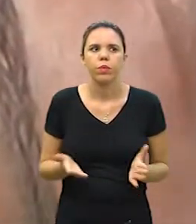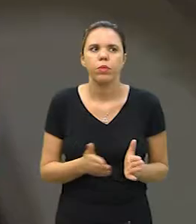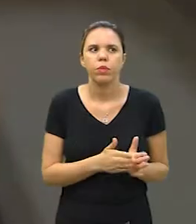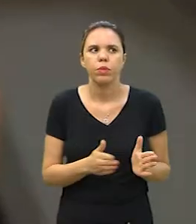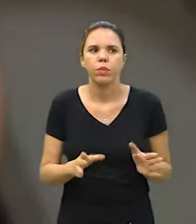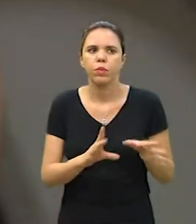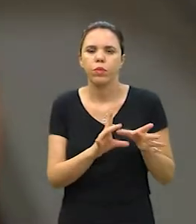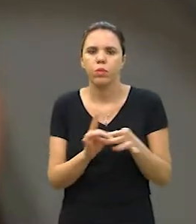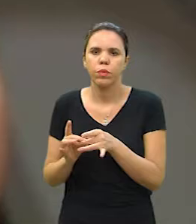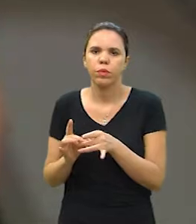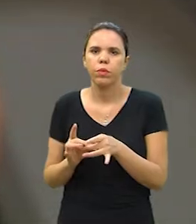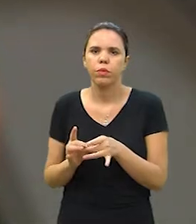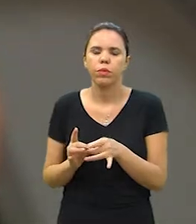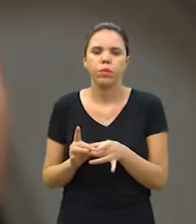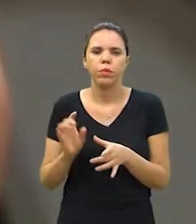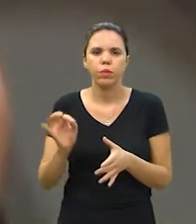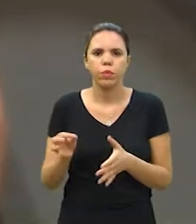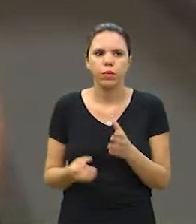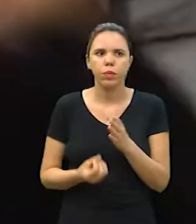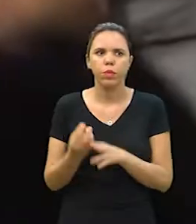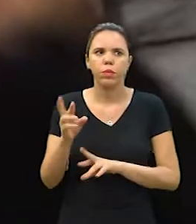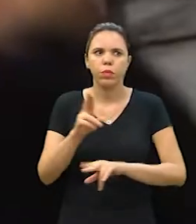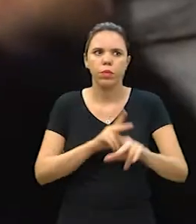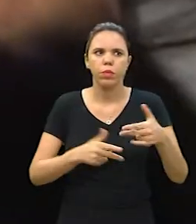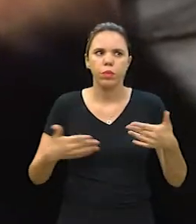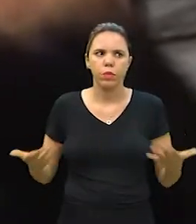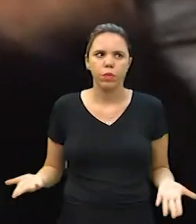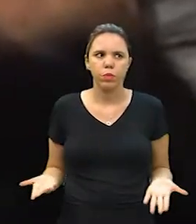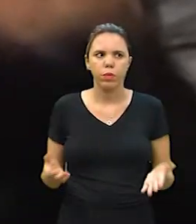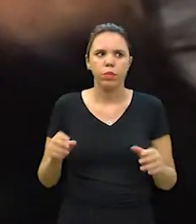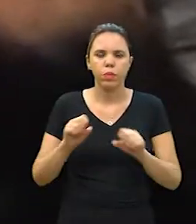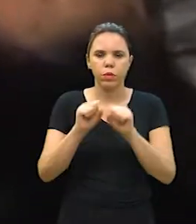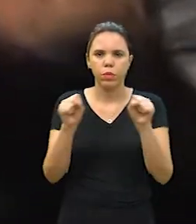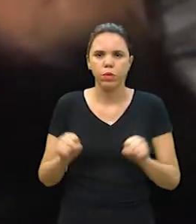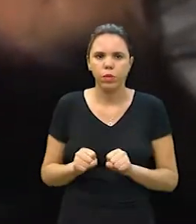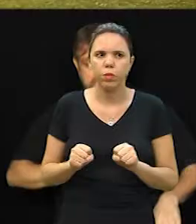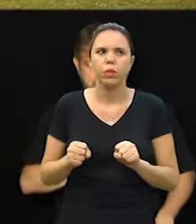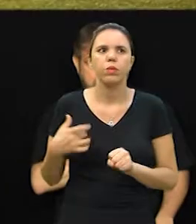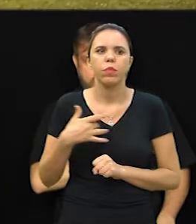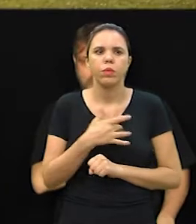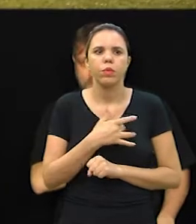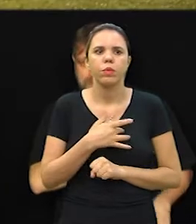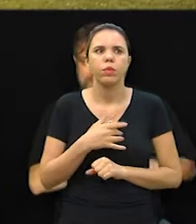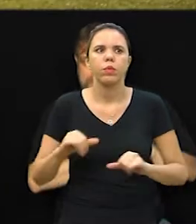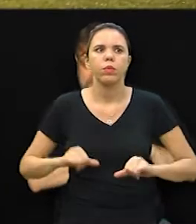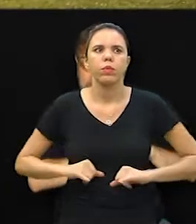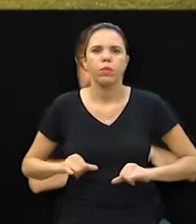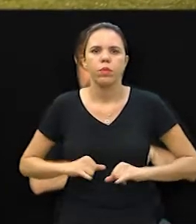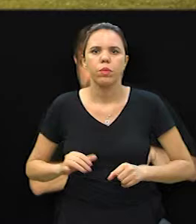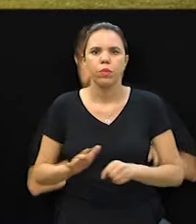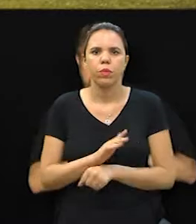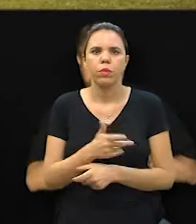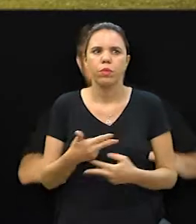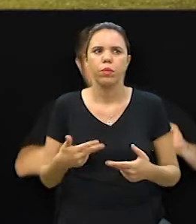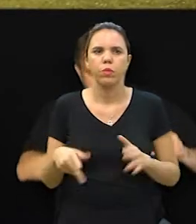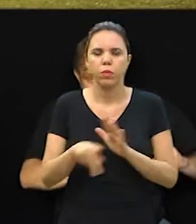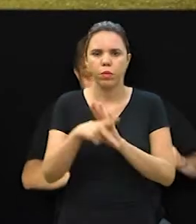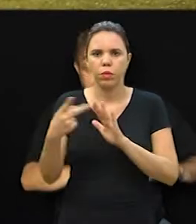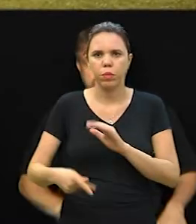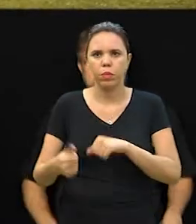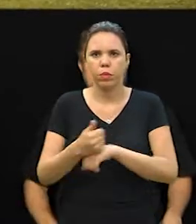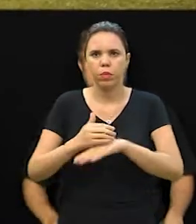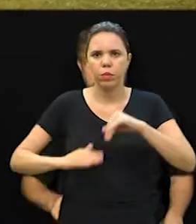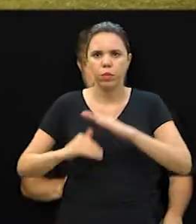nesse contexto, um contexto que é um contexto adverso, um contexto em que os sistemas de saúde foram muito sobrecarregados, em que os